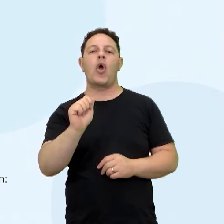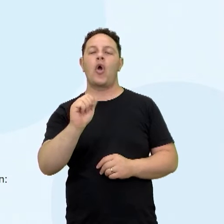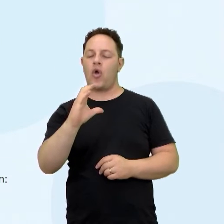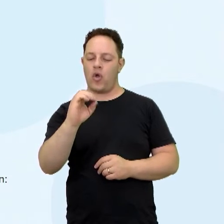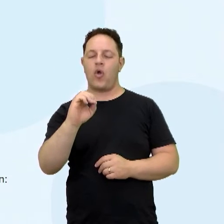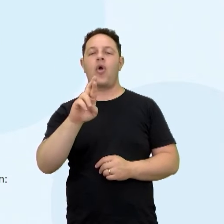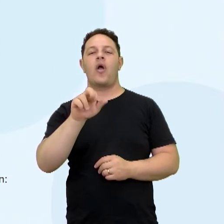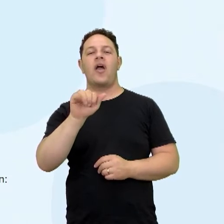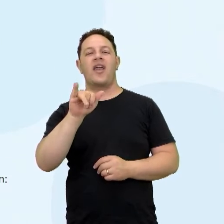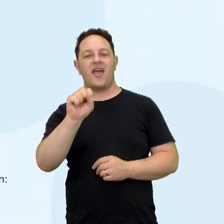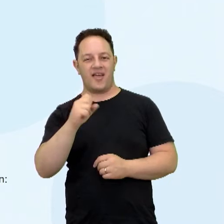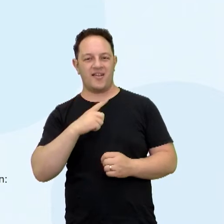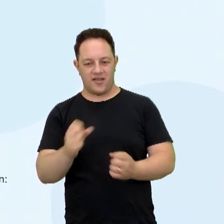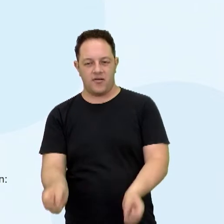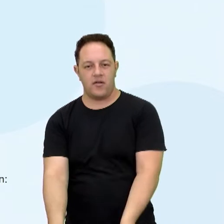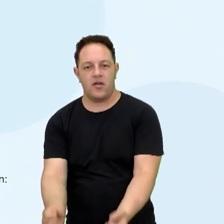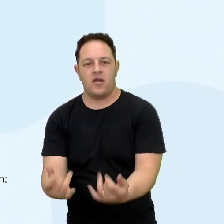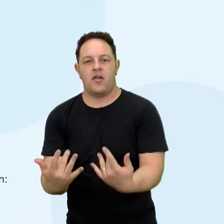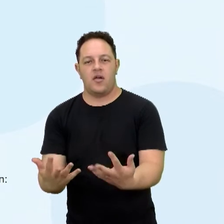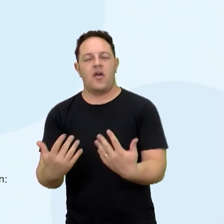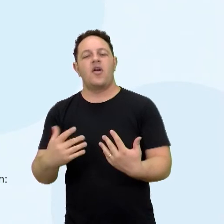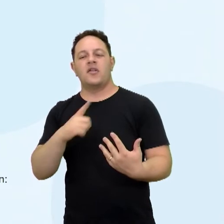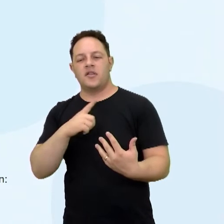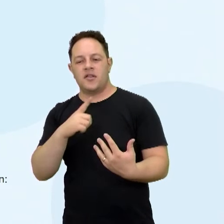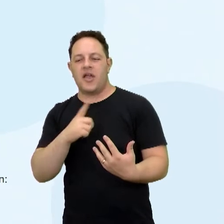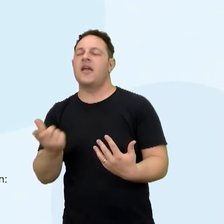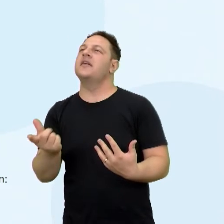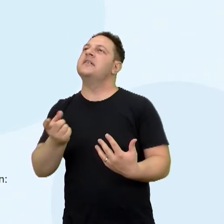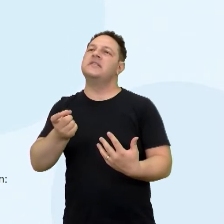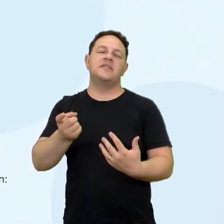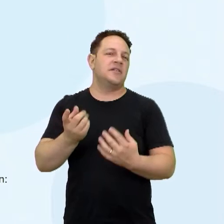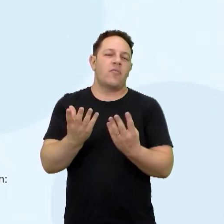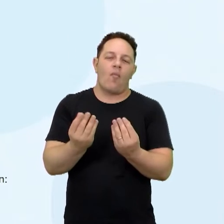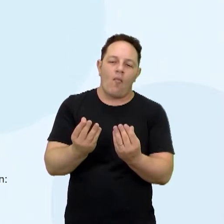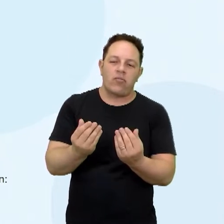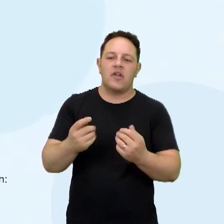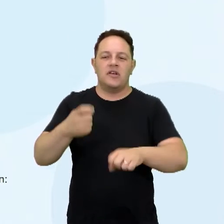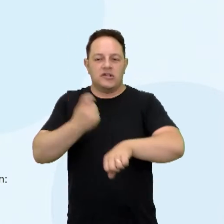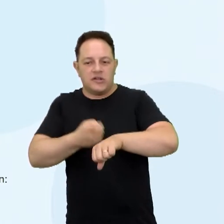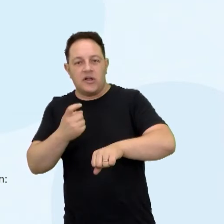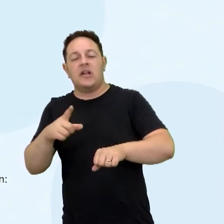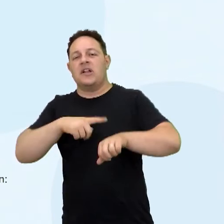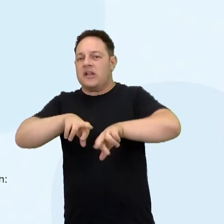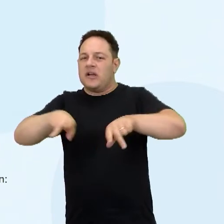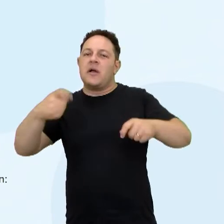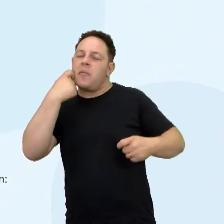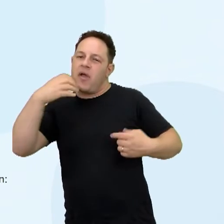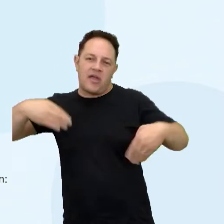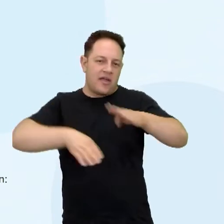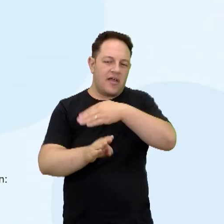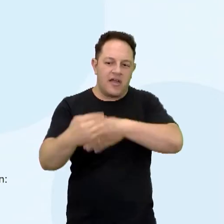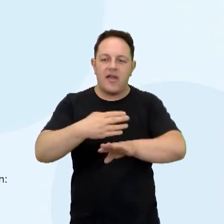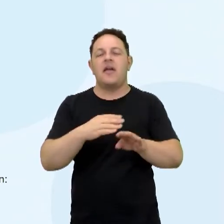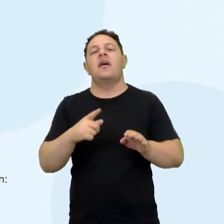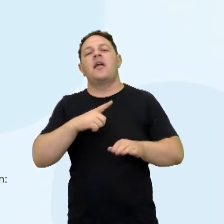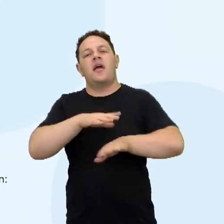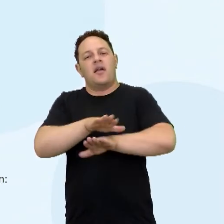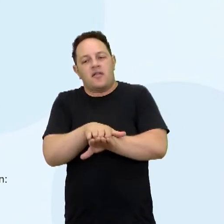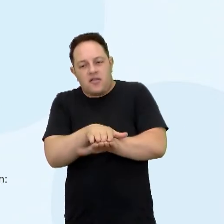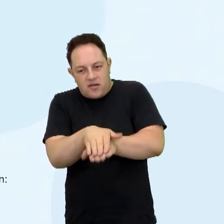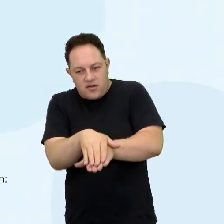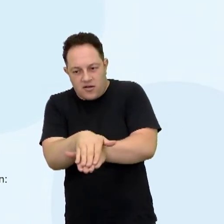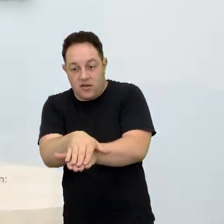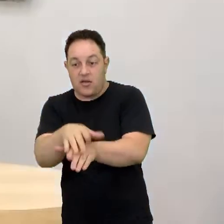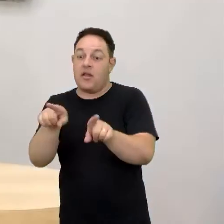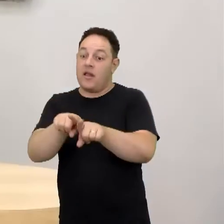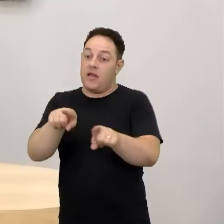inúmeras espécies de peixes coloridos, moluscos, estrelas do mar, além de tartarugas, golfinhos e tubarões, né? Porque serve de alimento aí